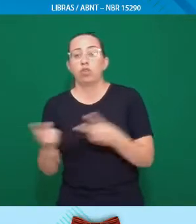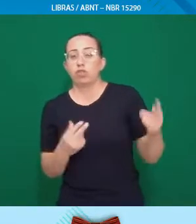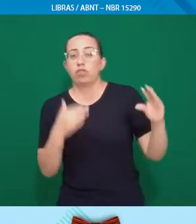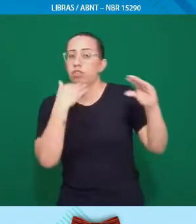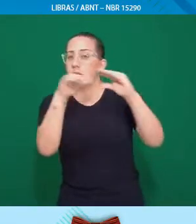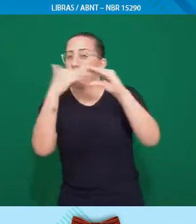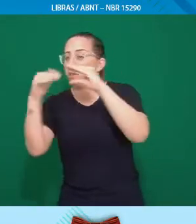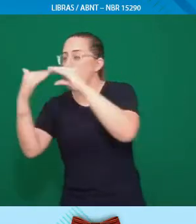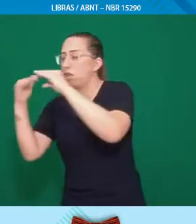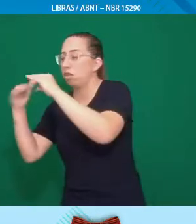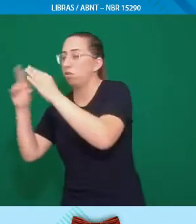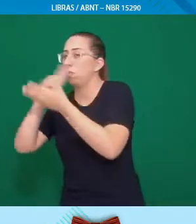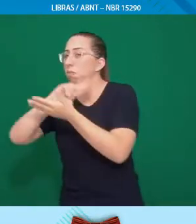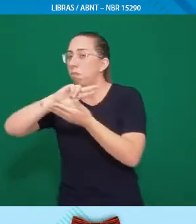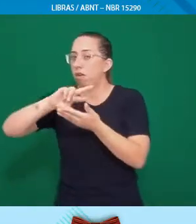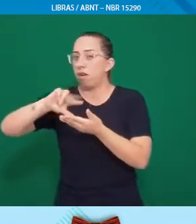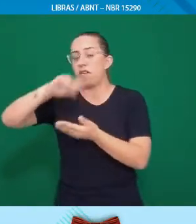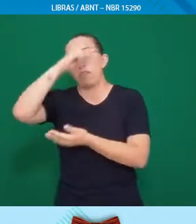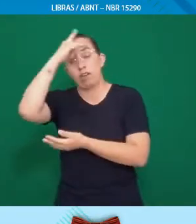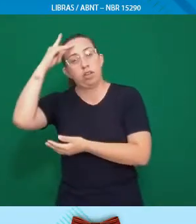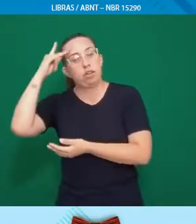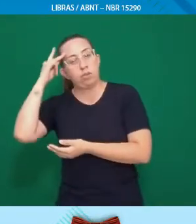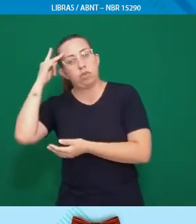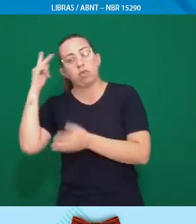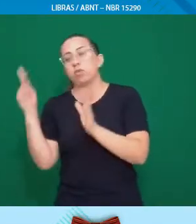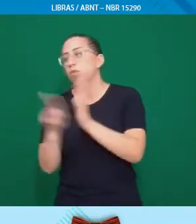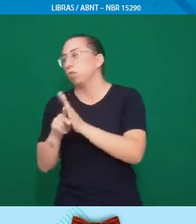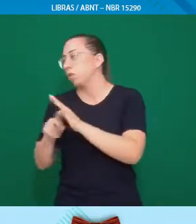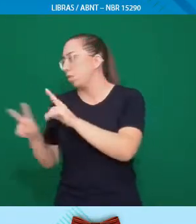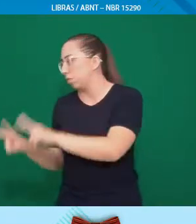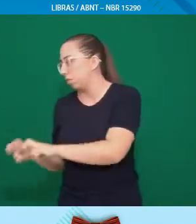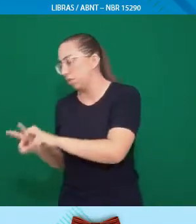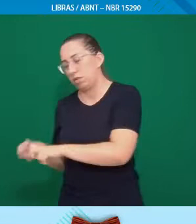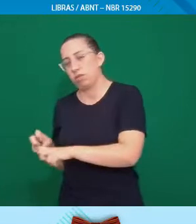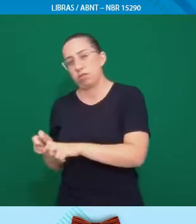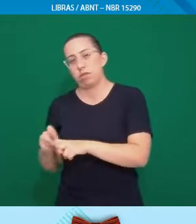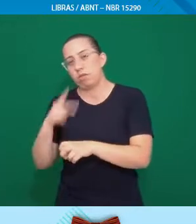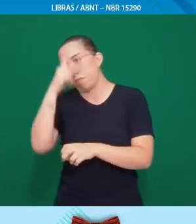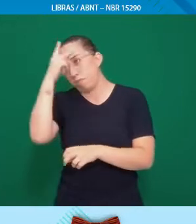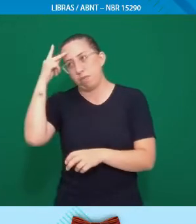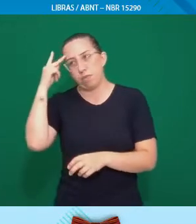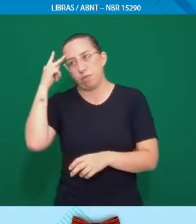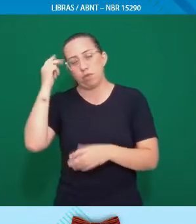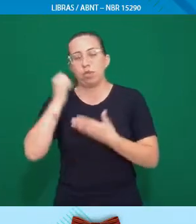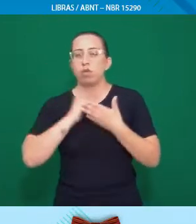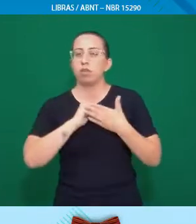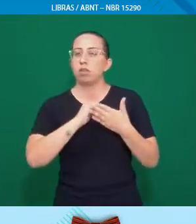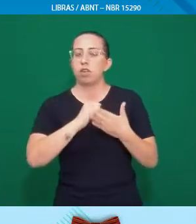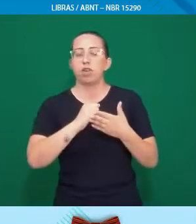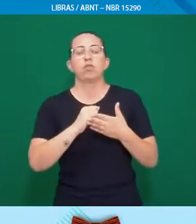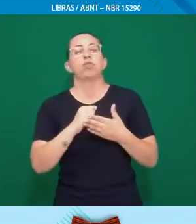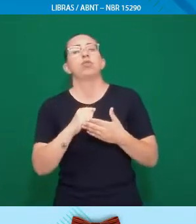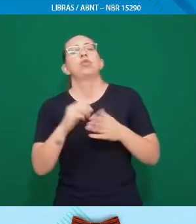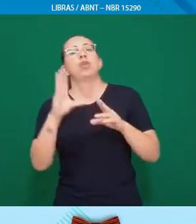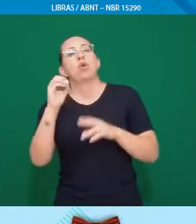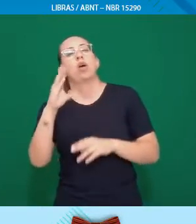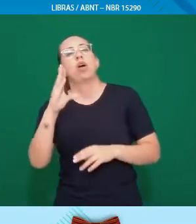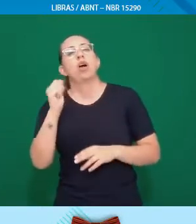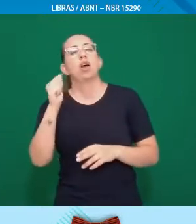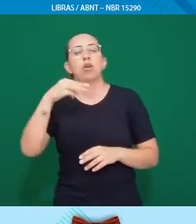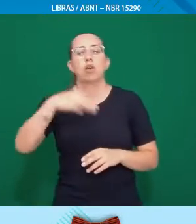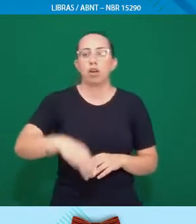estados brasileiros e são direcionados para Produtores Rurais parceiros fornecedores e clientes da cocan